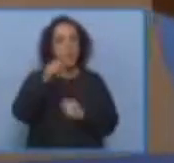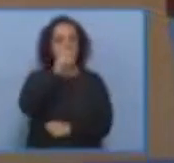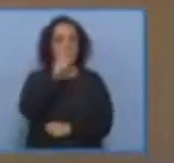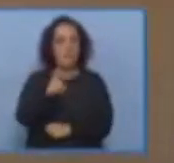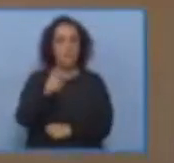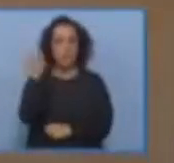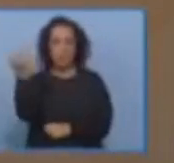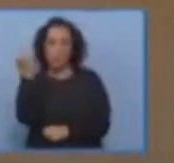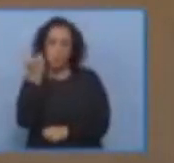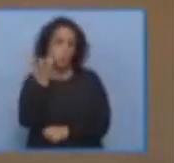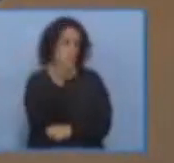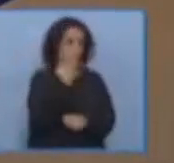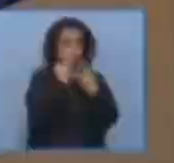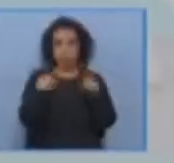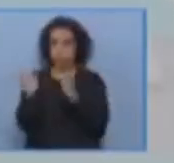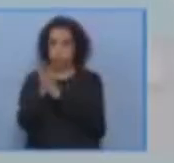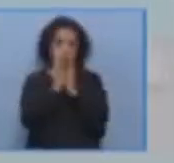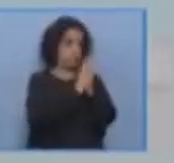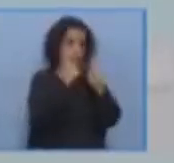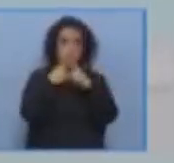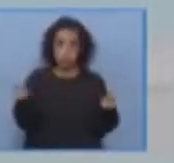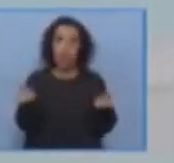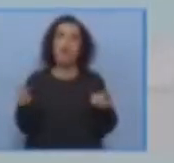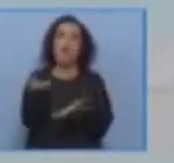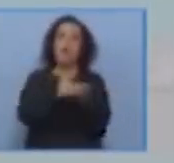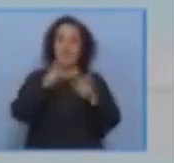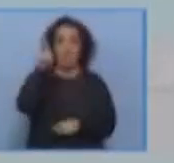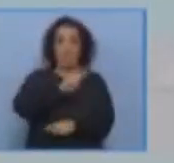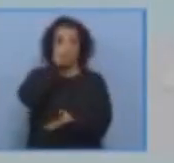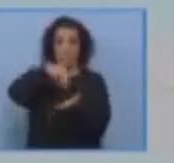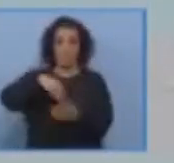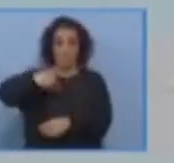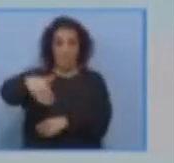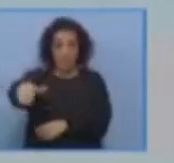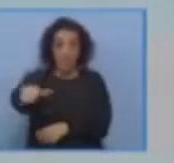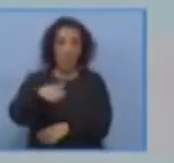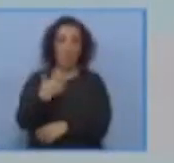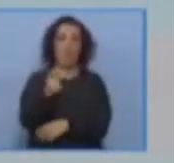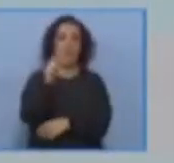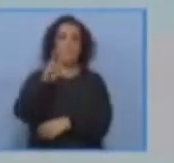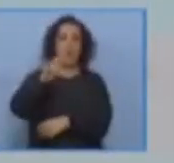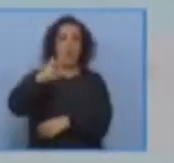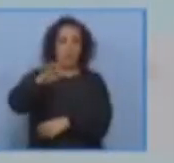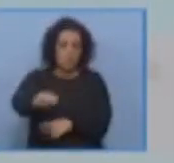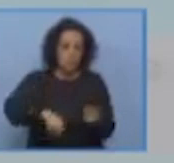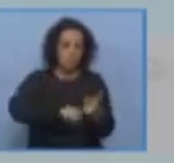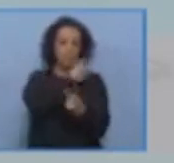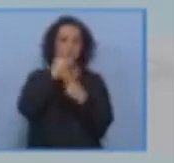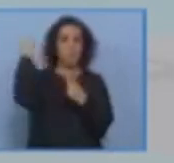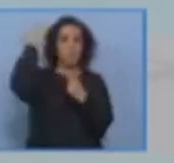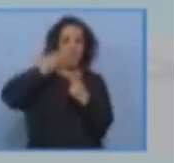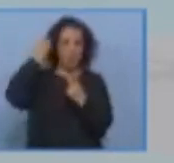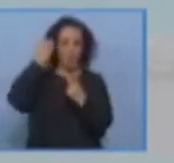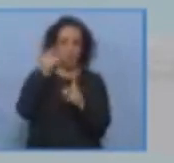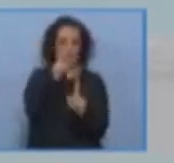e religiões diferentes, porque se vai visitar os Emirados Árabes Unidos e agora Marrocos, não é? Ao fim e ao cabo,